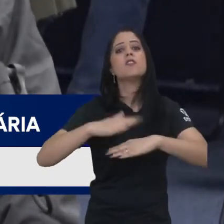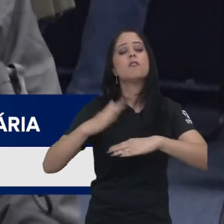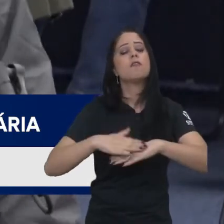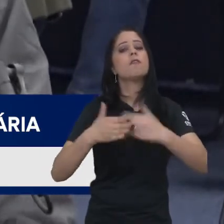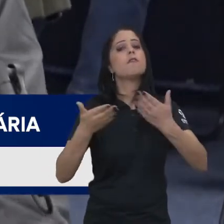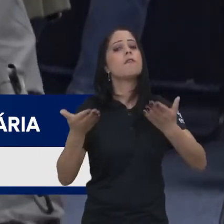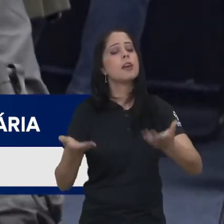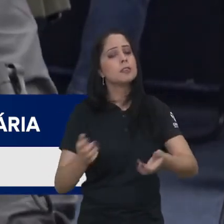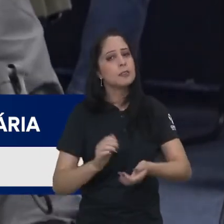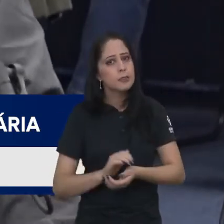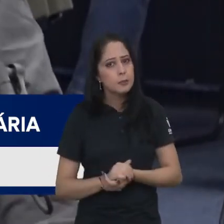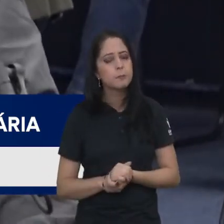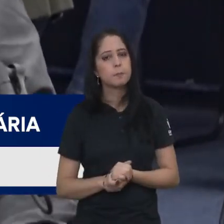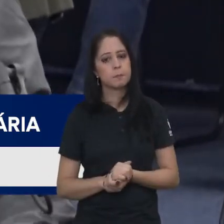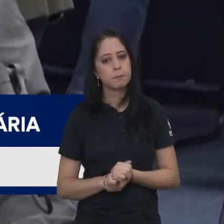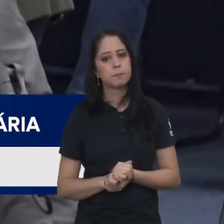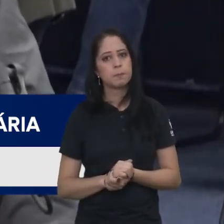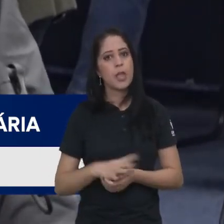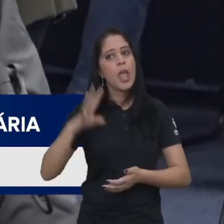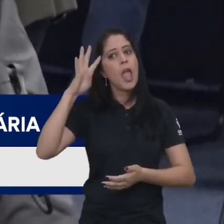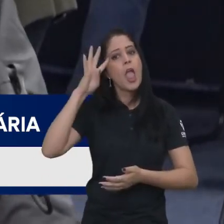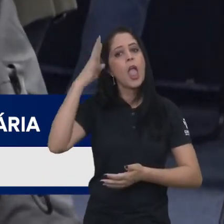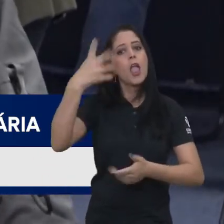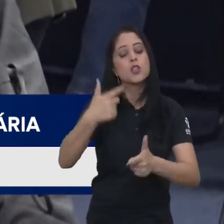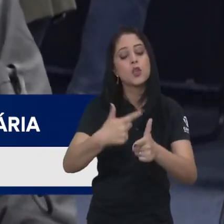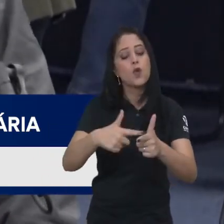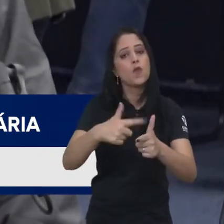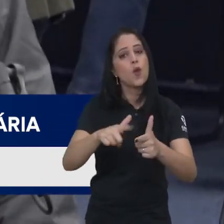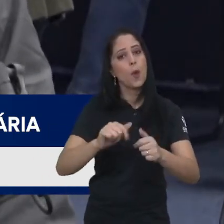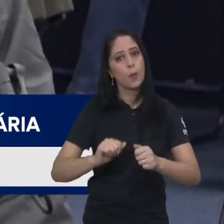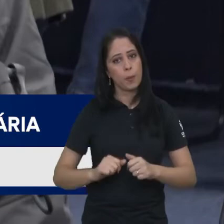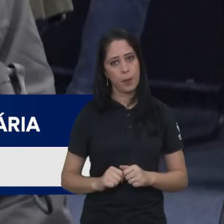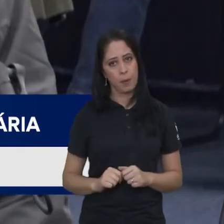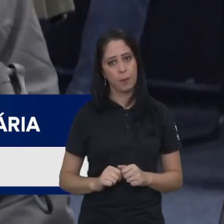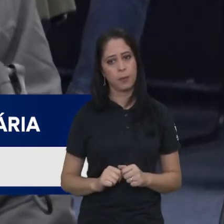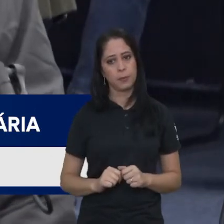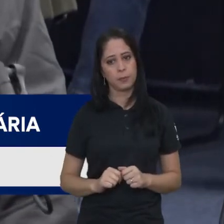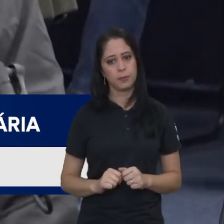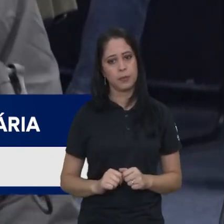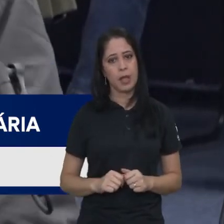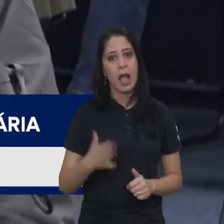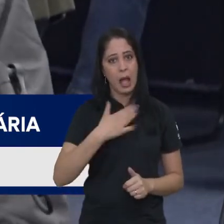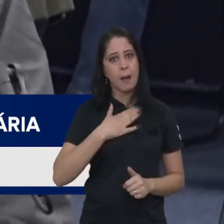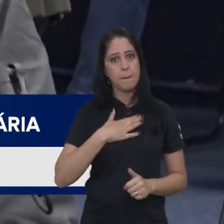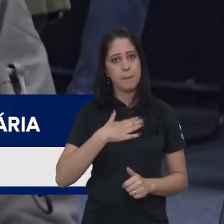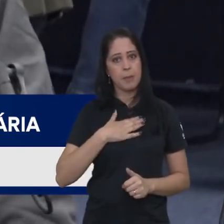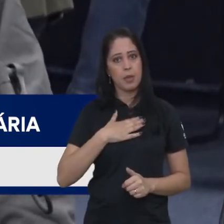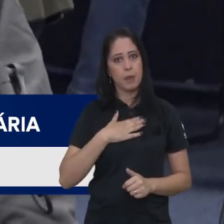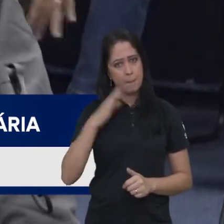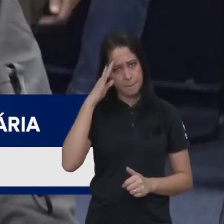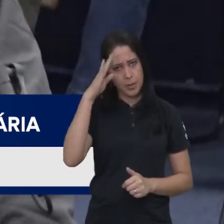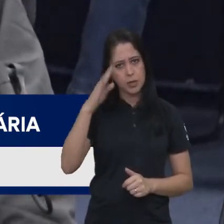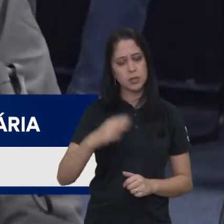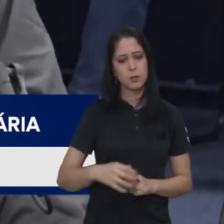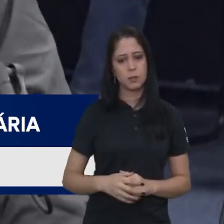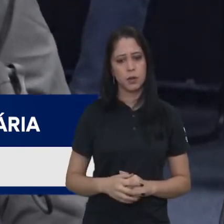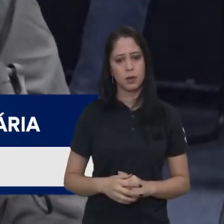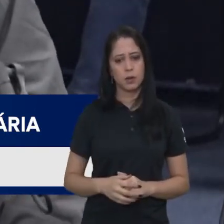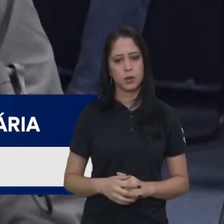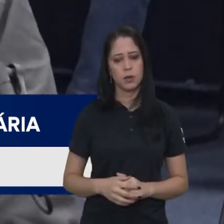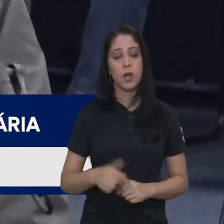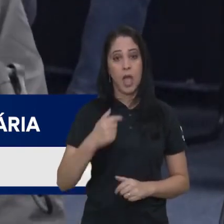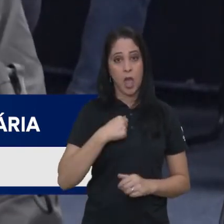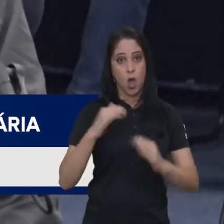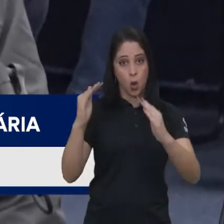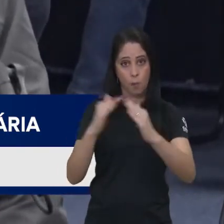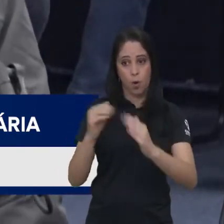têm feito para solucionar essa nossa situação, a minha principalmente. Sou